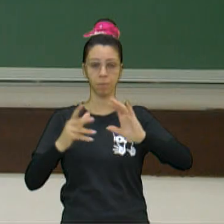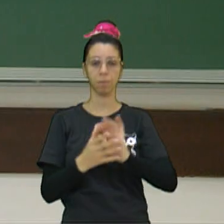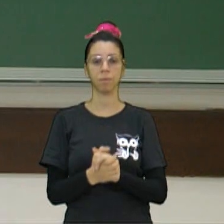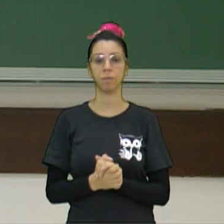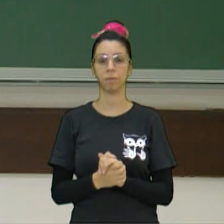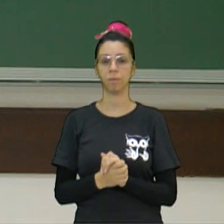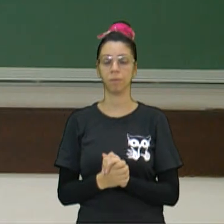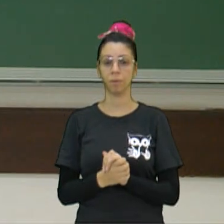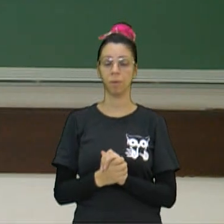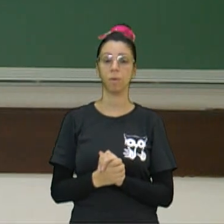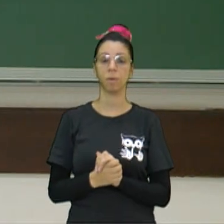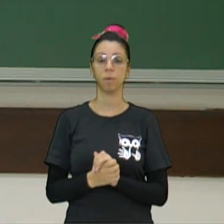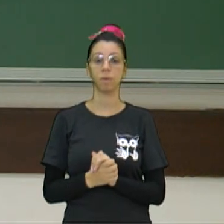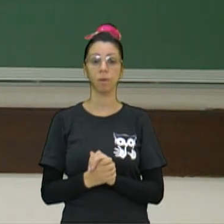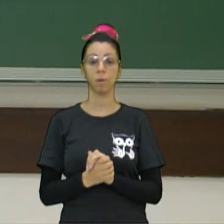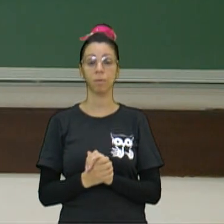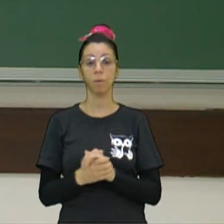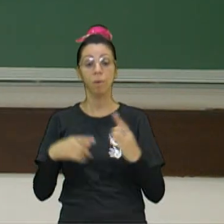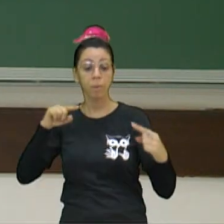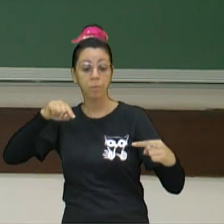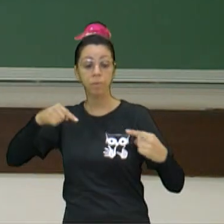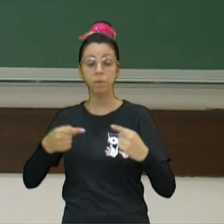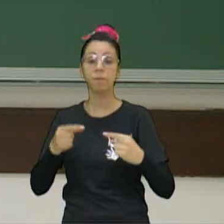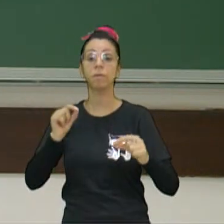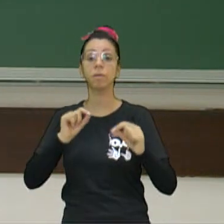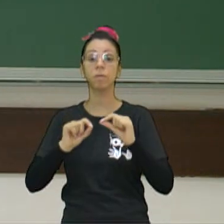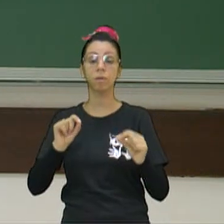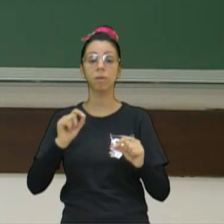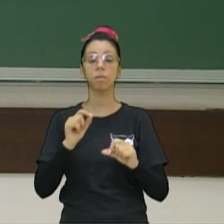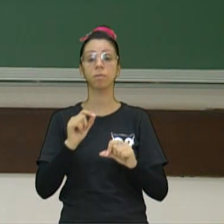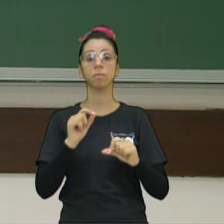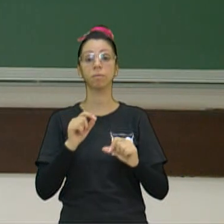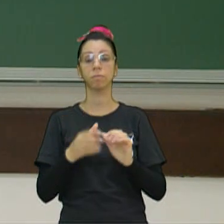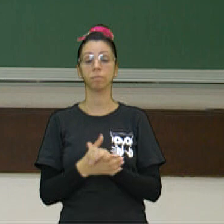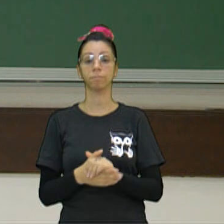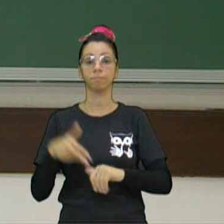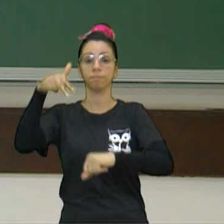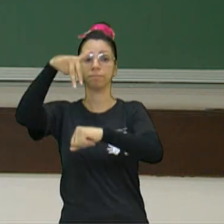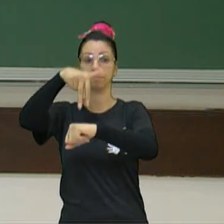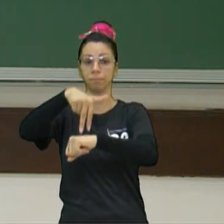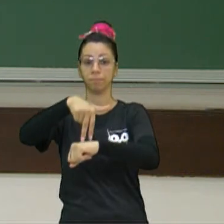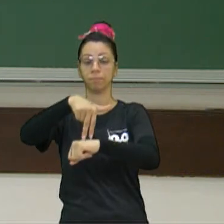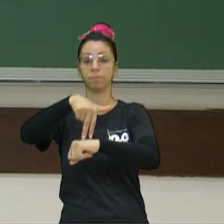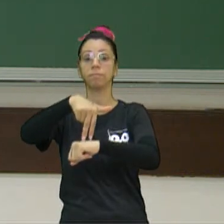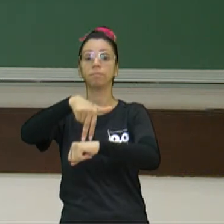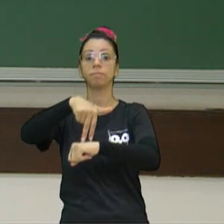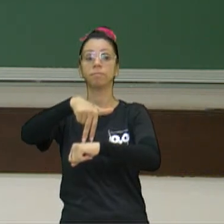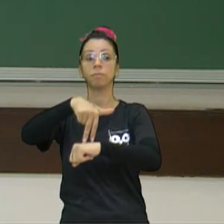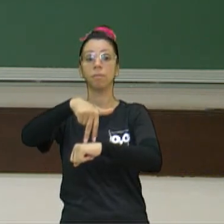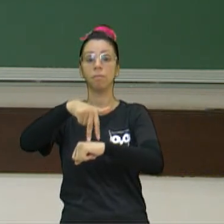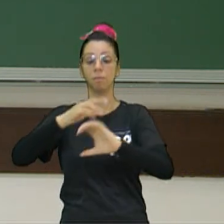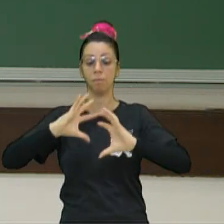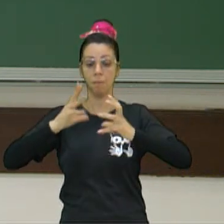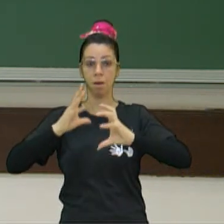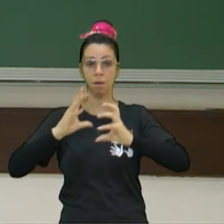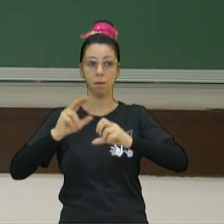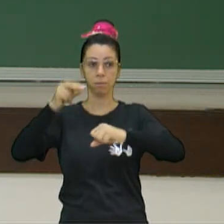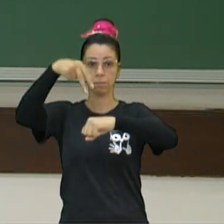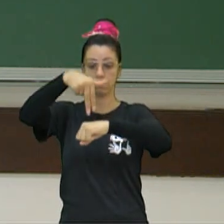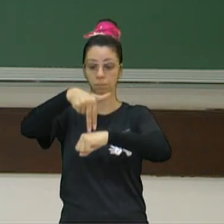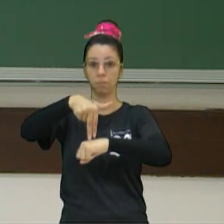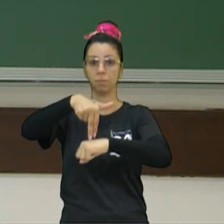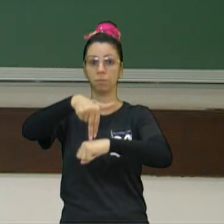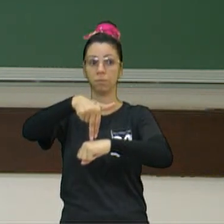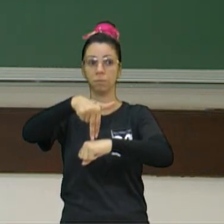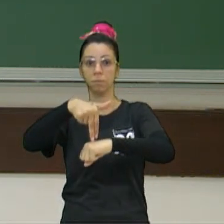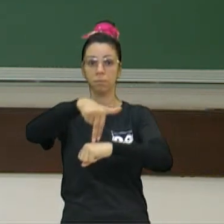Um desafio bastante característico, né, é fazer o praticante ficar em pé em cima dessa bola. Então coloca-se a bola lá, o praticante sobe em